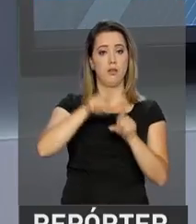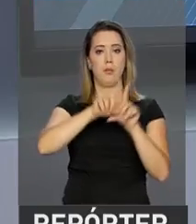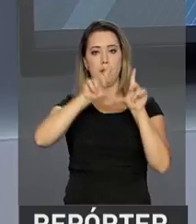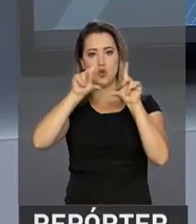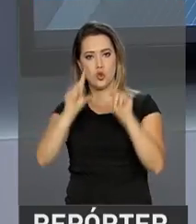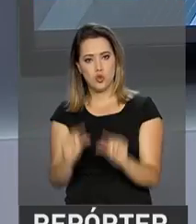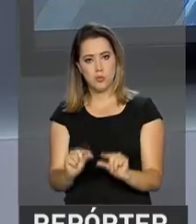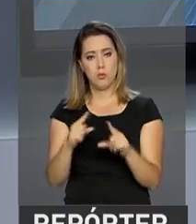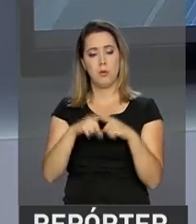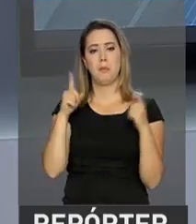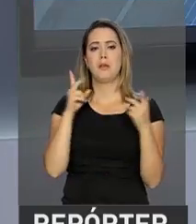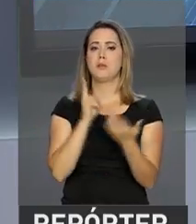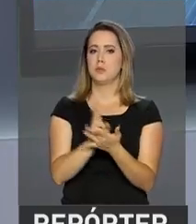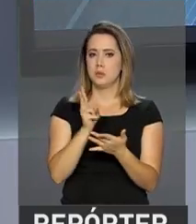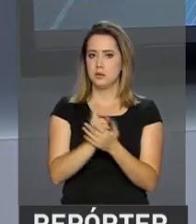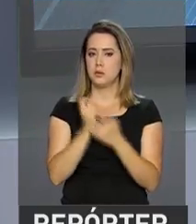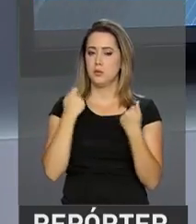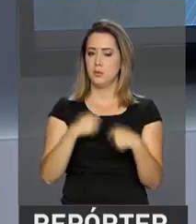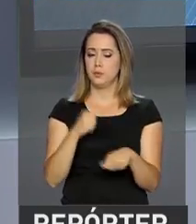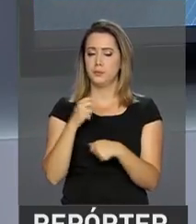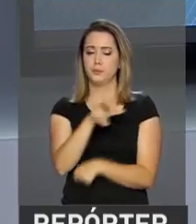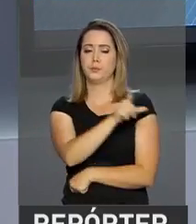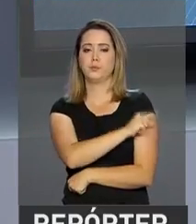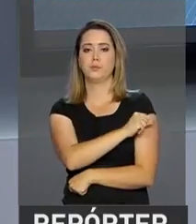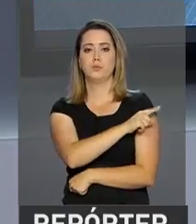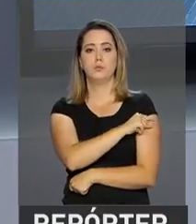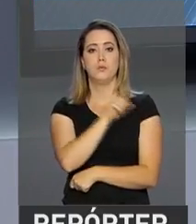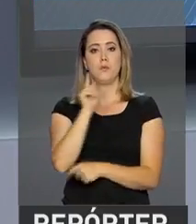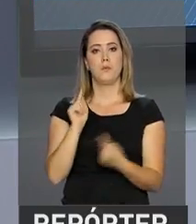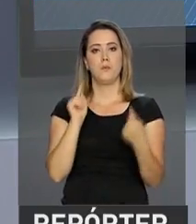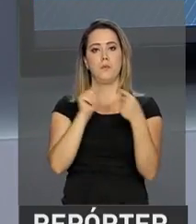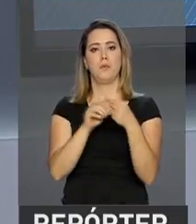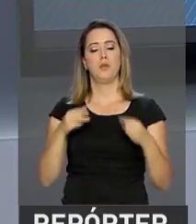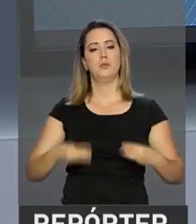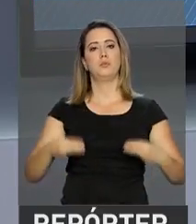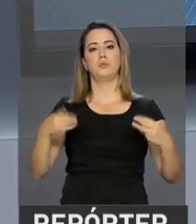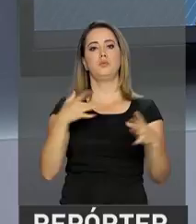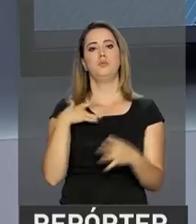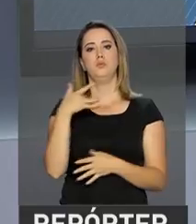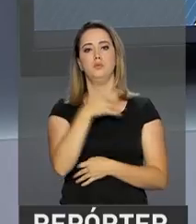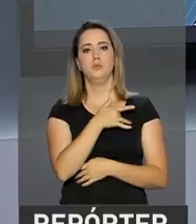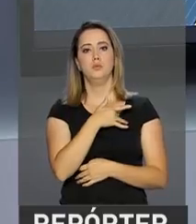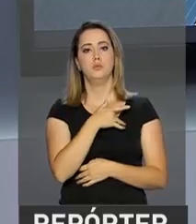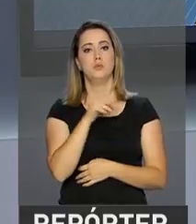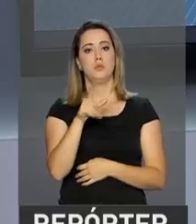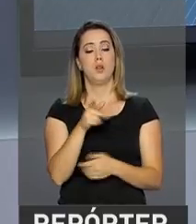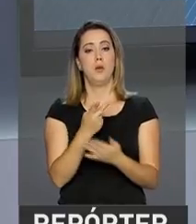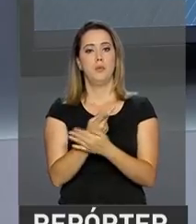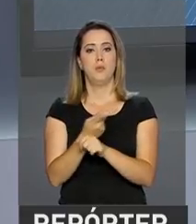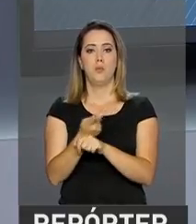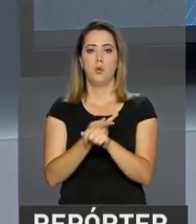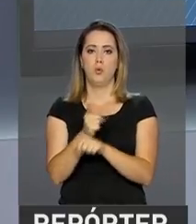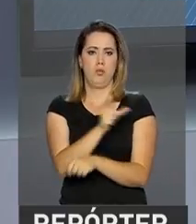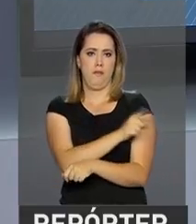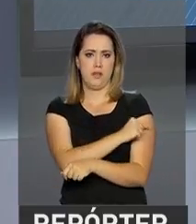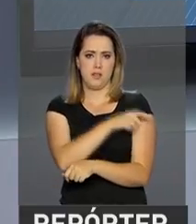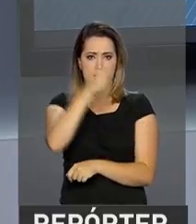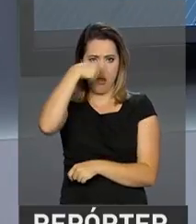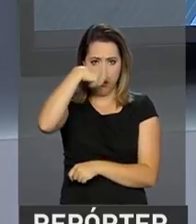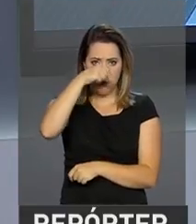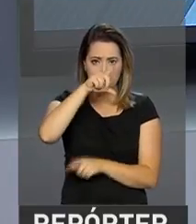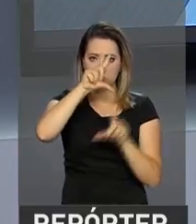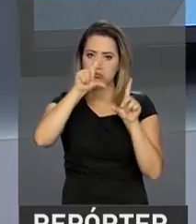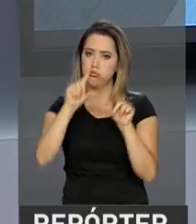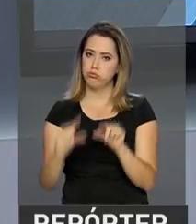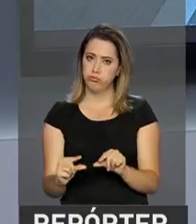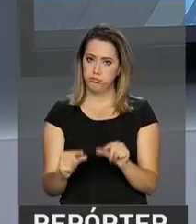redução mas mesmo assim a vacinação é fundamental de acordo com o ministério da saúde a procura pela vacina caiu quem tem